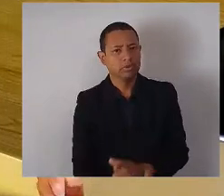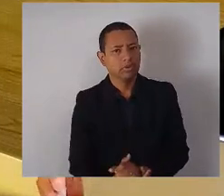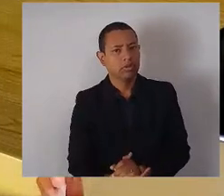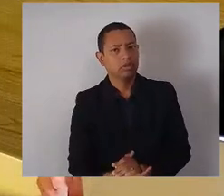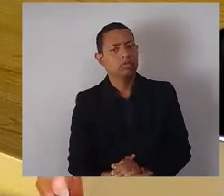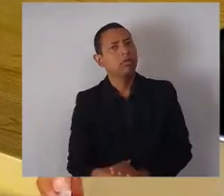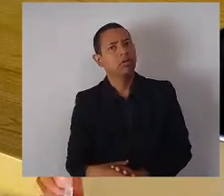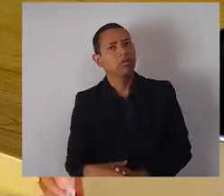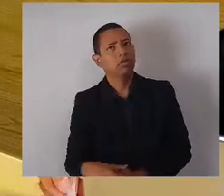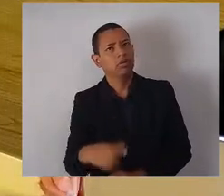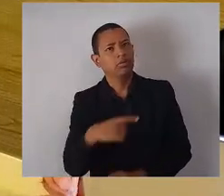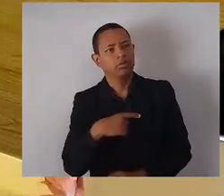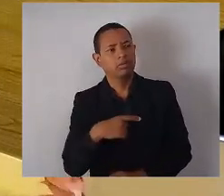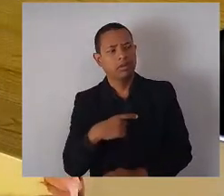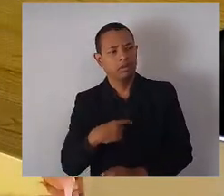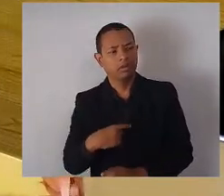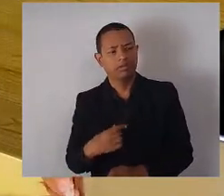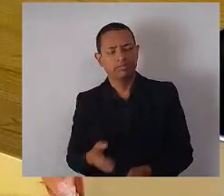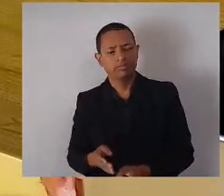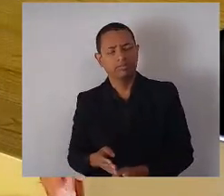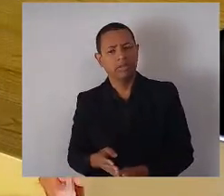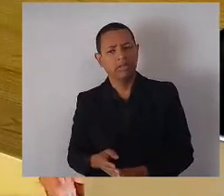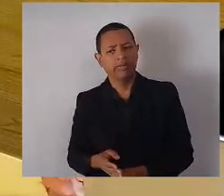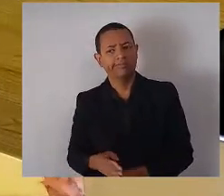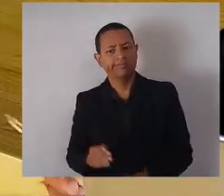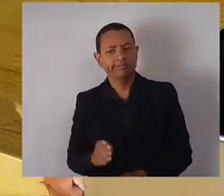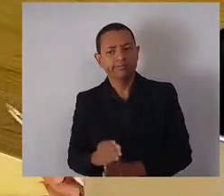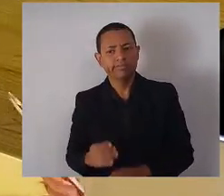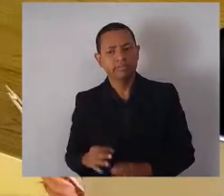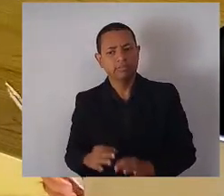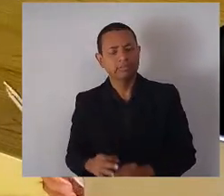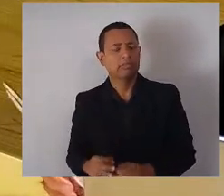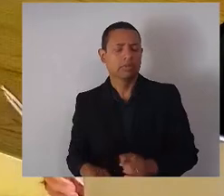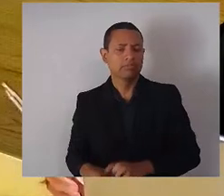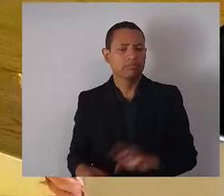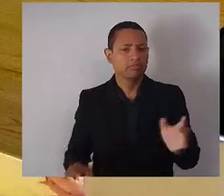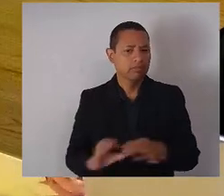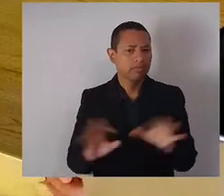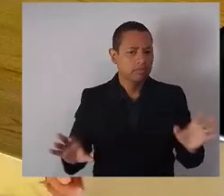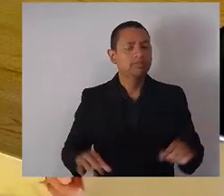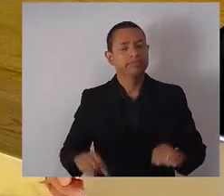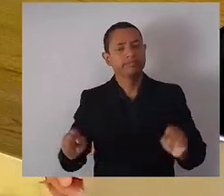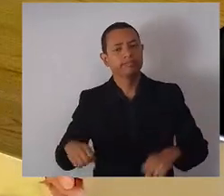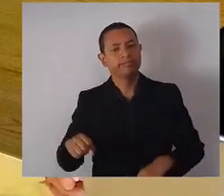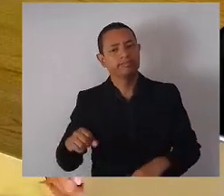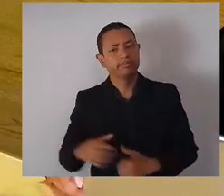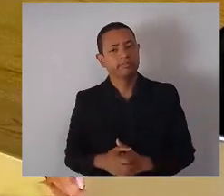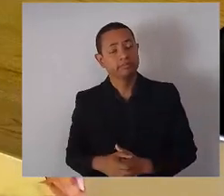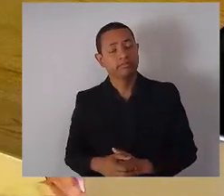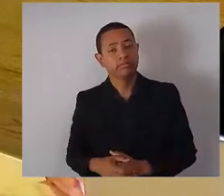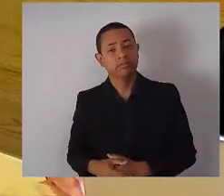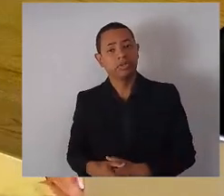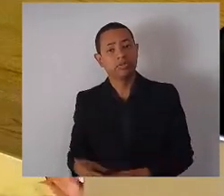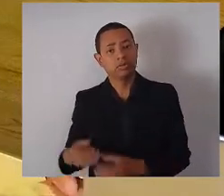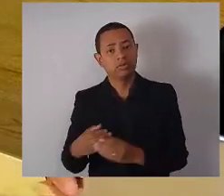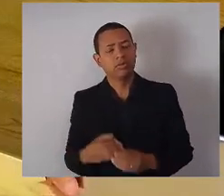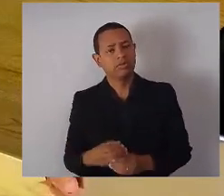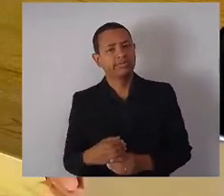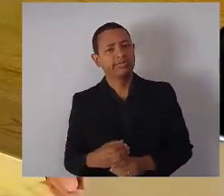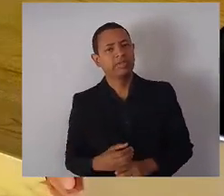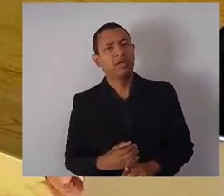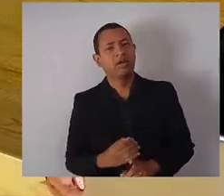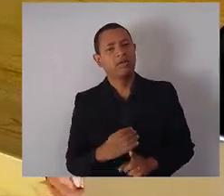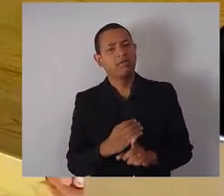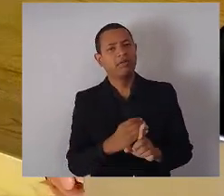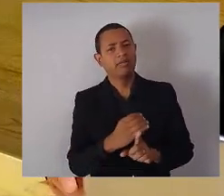justa causa? Sim, existia. Tanto é que, como bem o relator, ele trouxe um histórico, um calendário trazido em seu